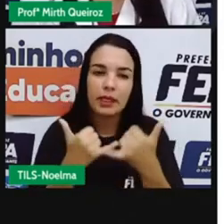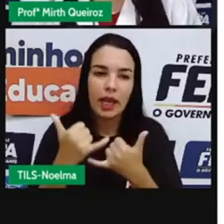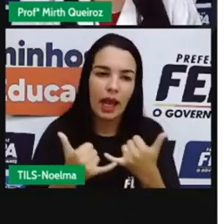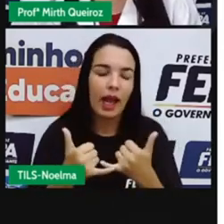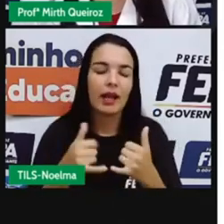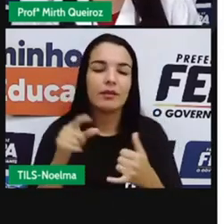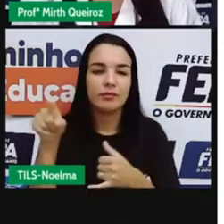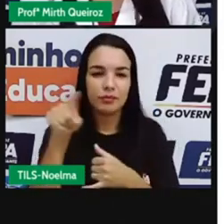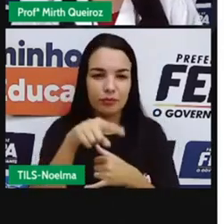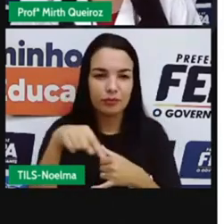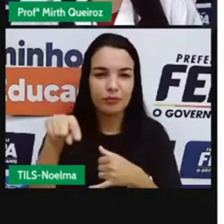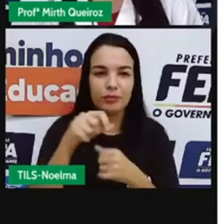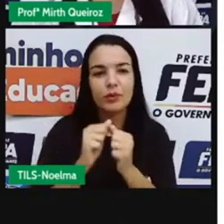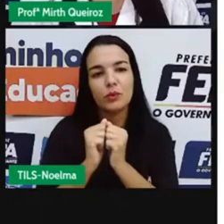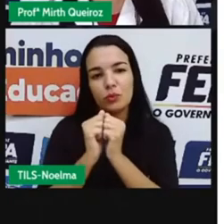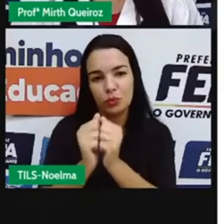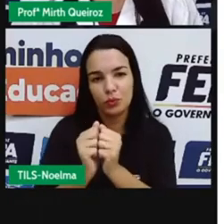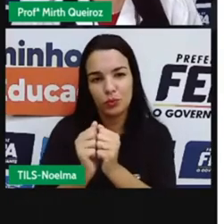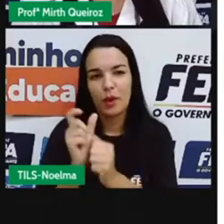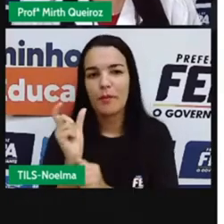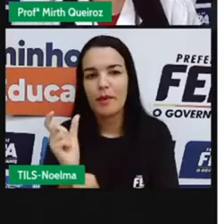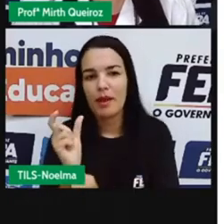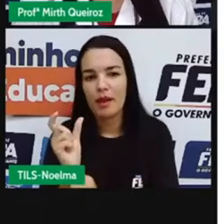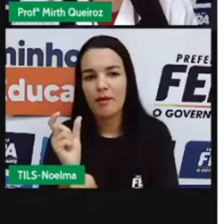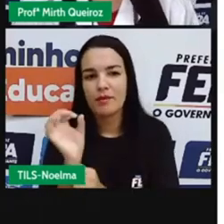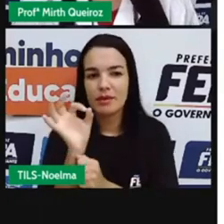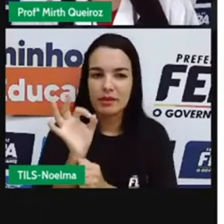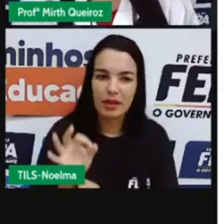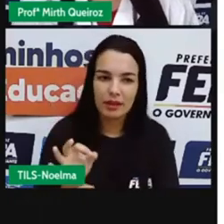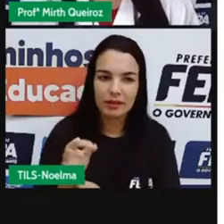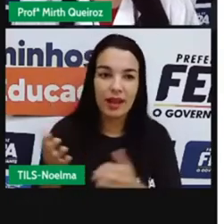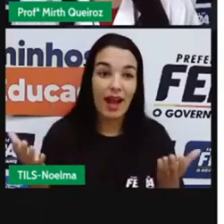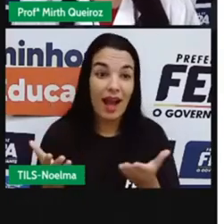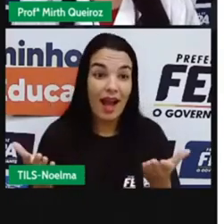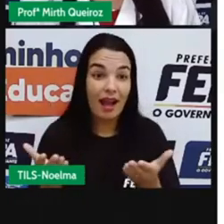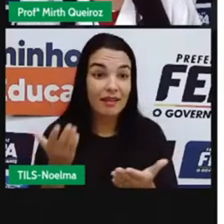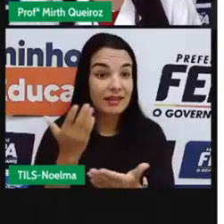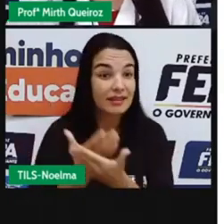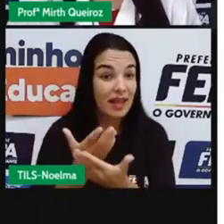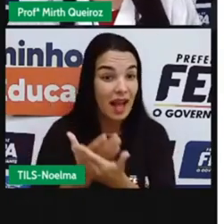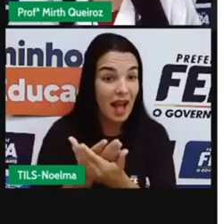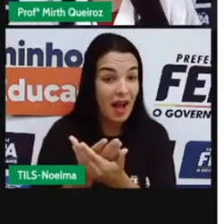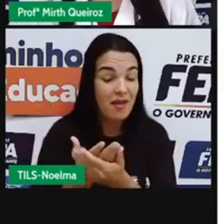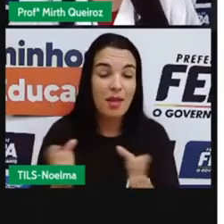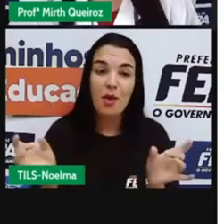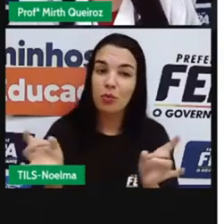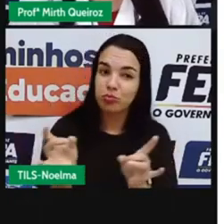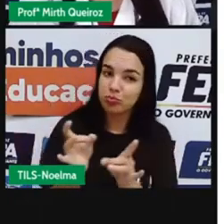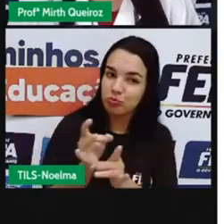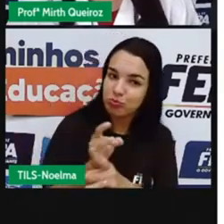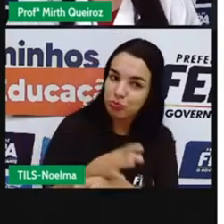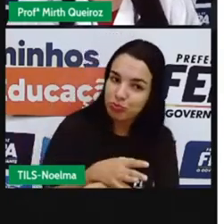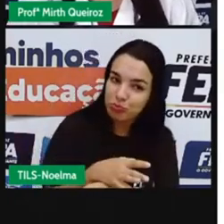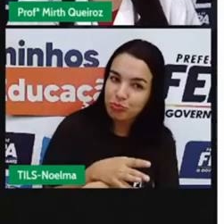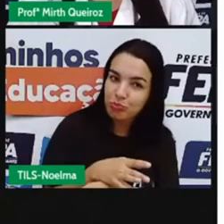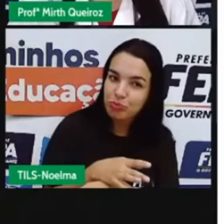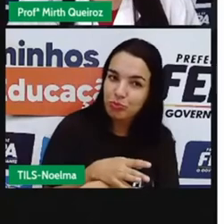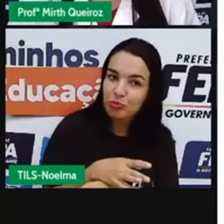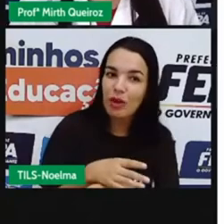consegue completar essas palavras, certo? A nossa aula, ela vai ficando por